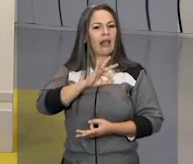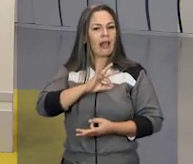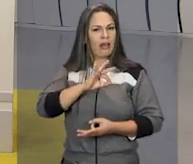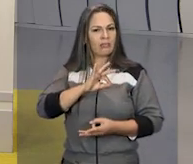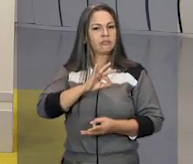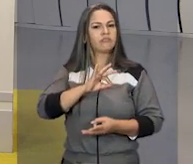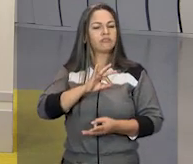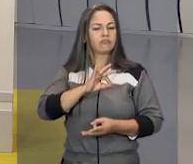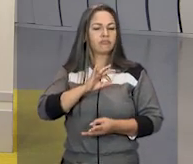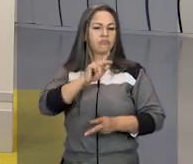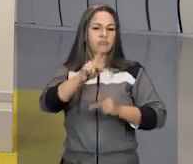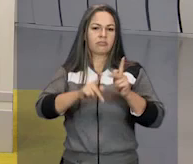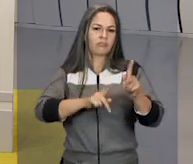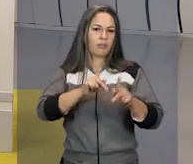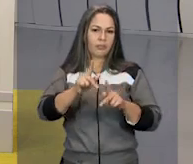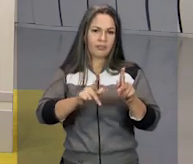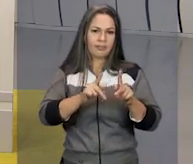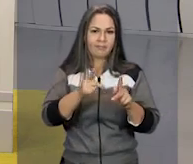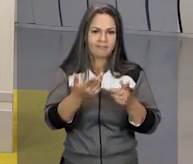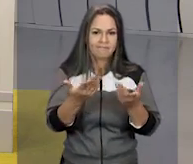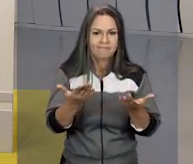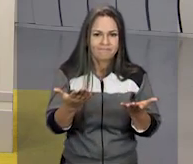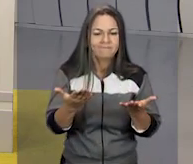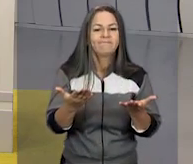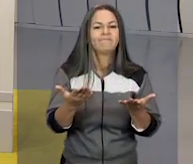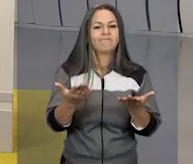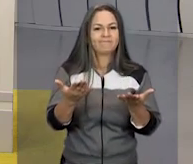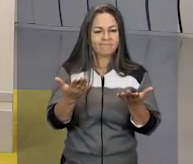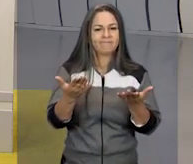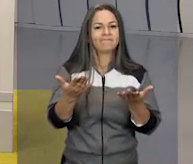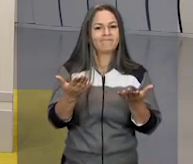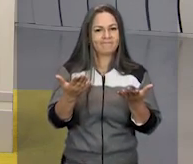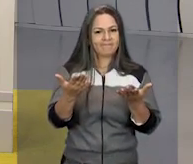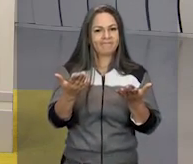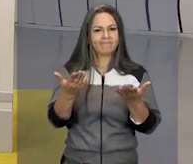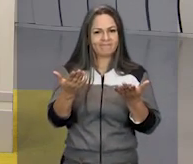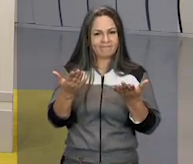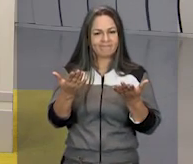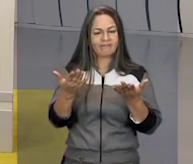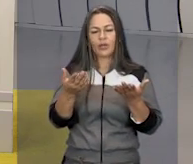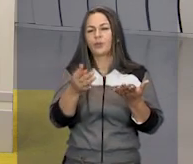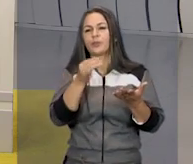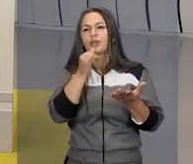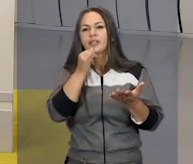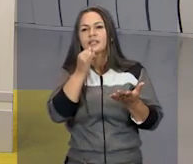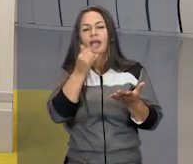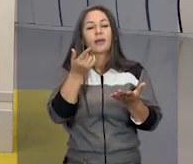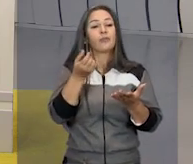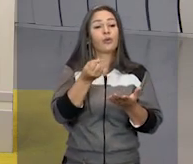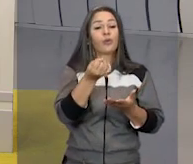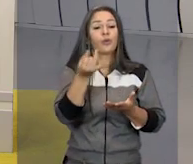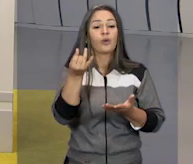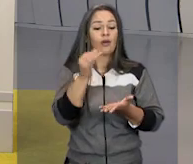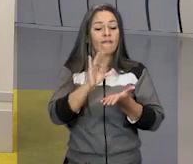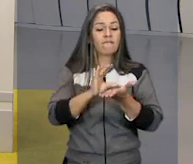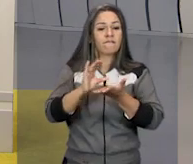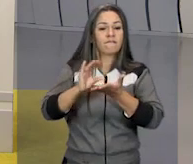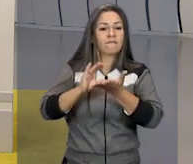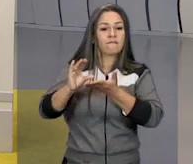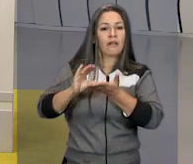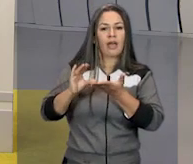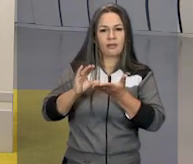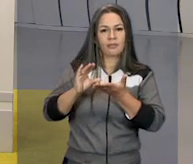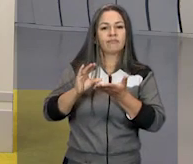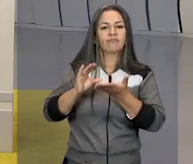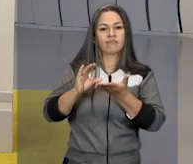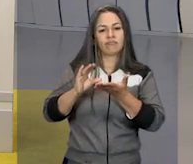renda média das pessoas que moram em determinado país, né? Ou melhor, quanto que é toda a riqueza produzida pelo país dividido pelo número